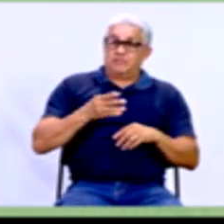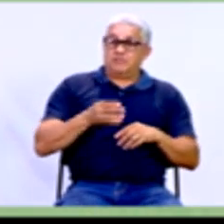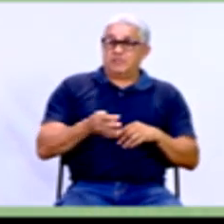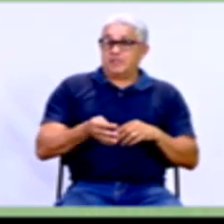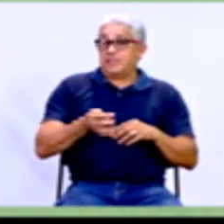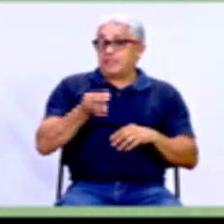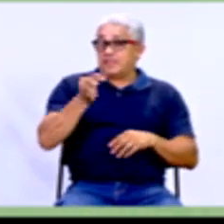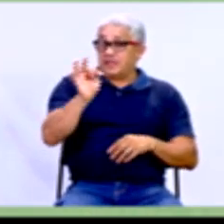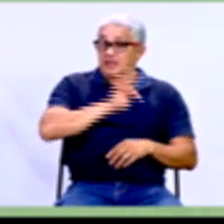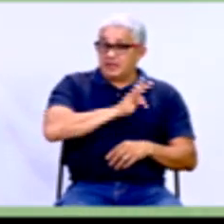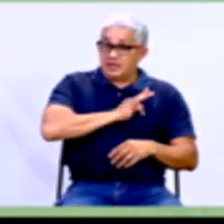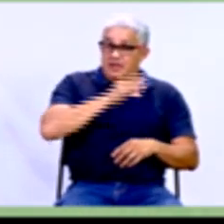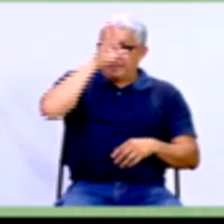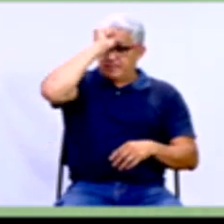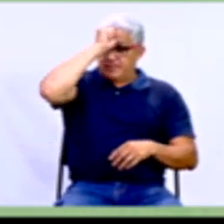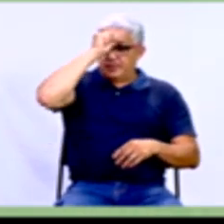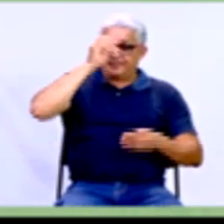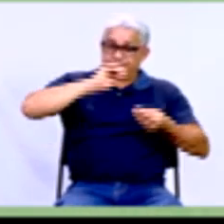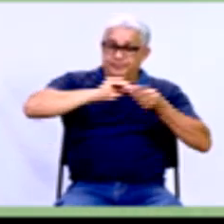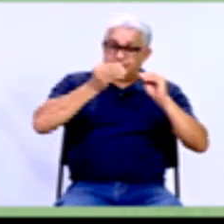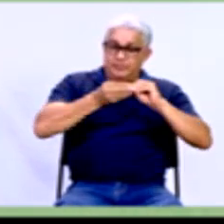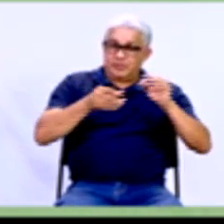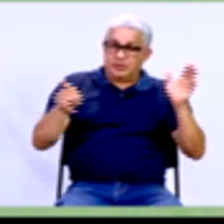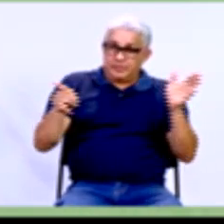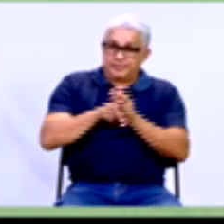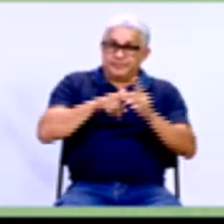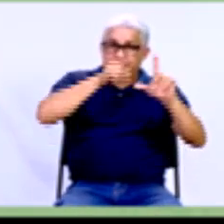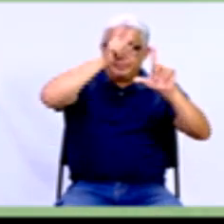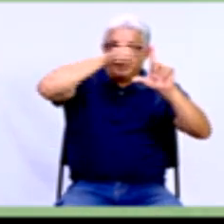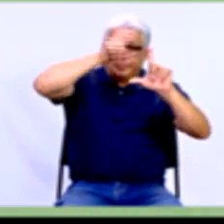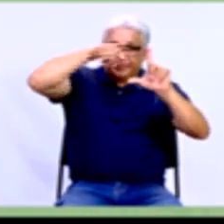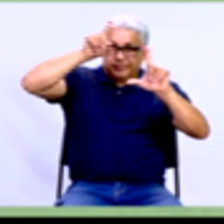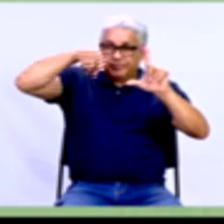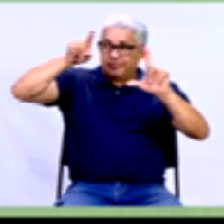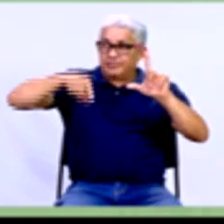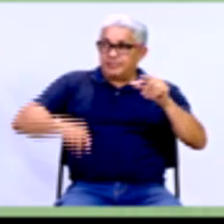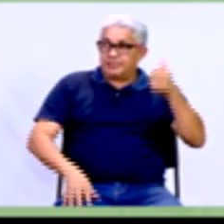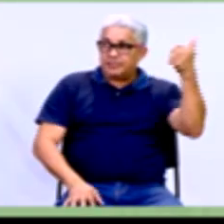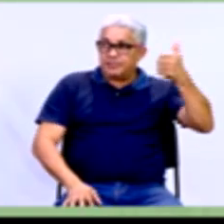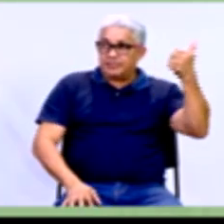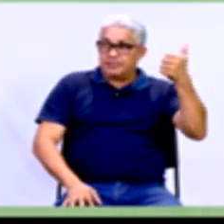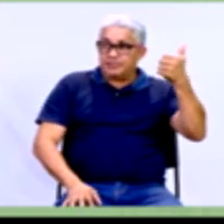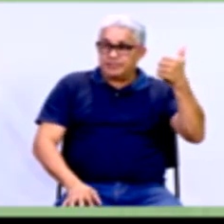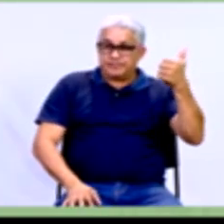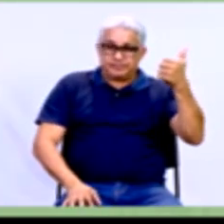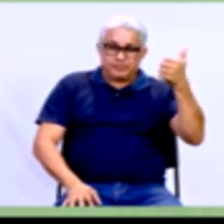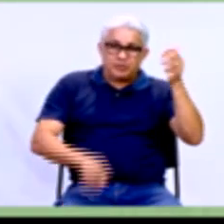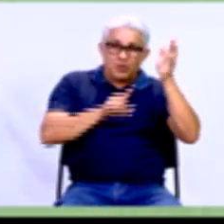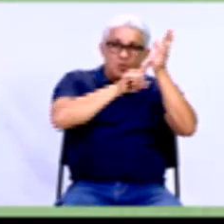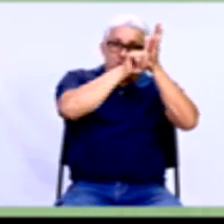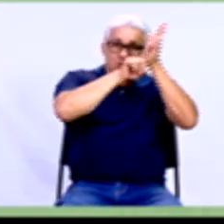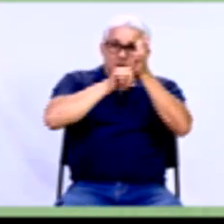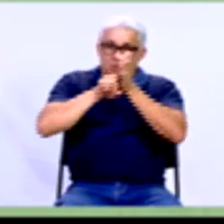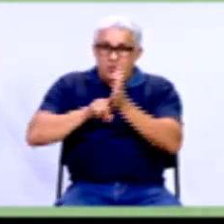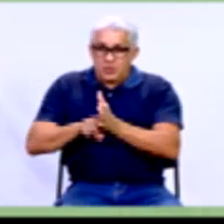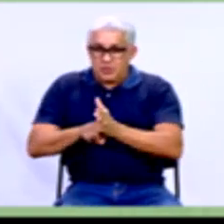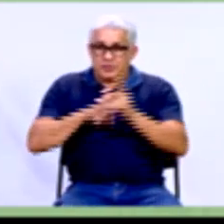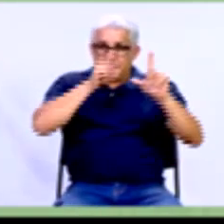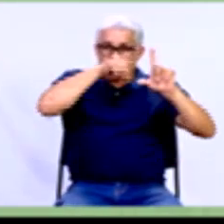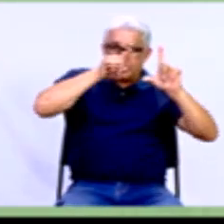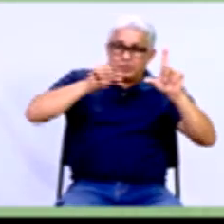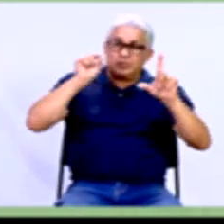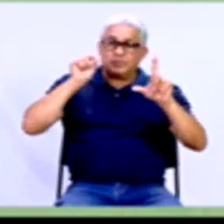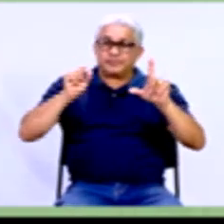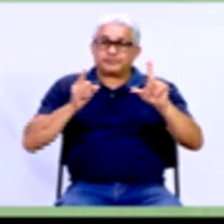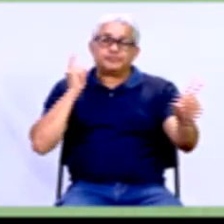aprendidas em um banco de dados estatístico, né? A primeira fase de toda pesquisa estatística é definir o